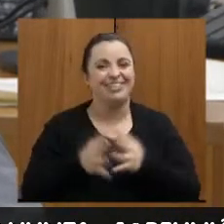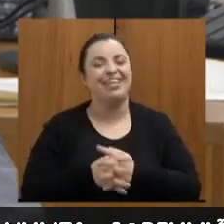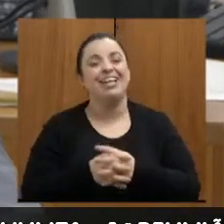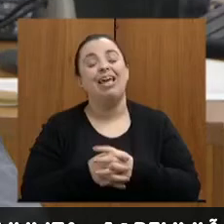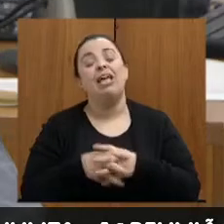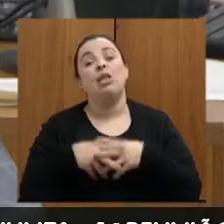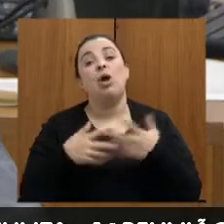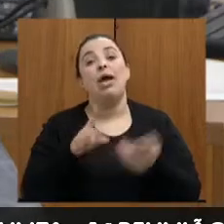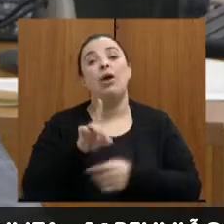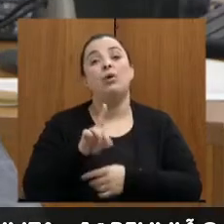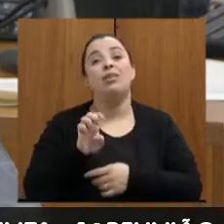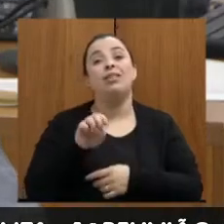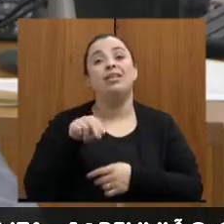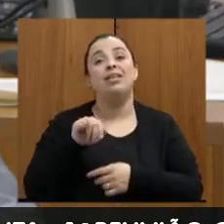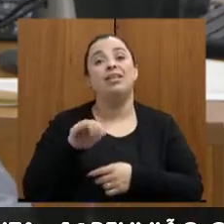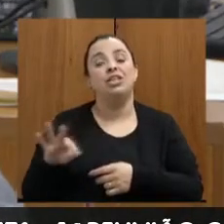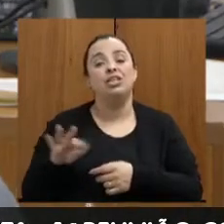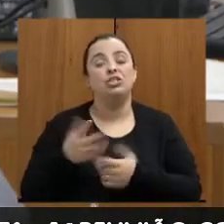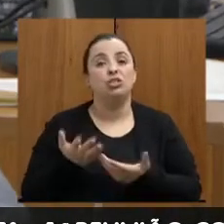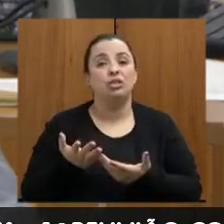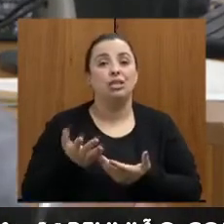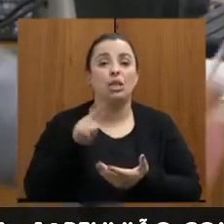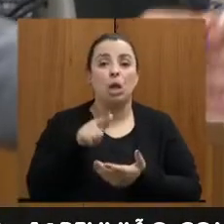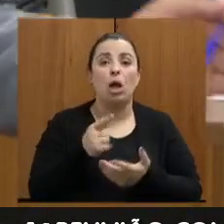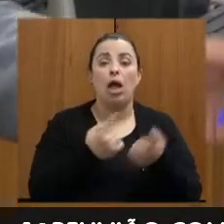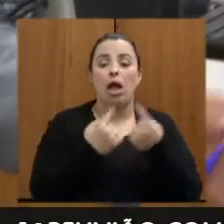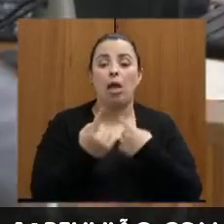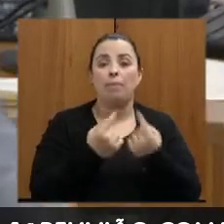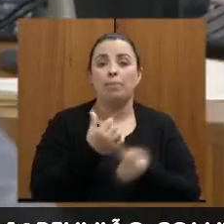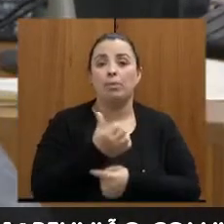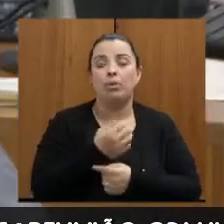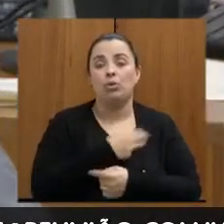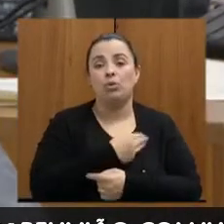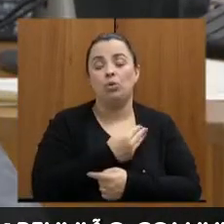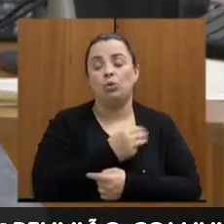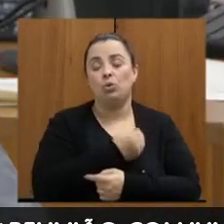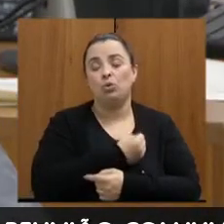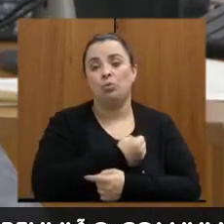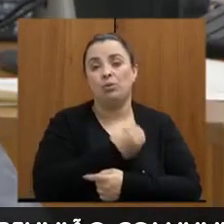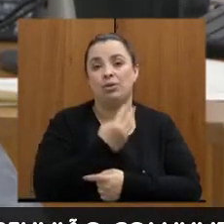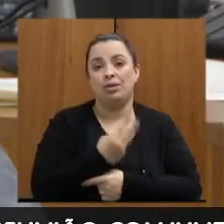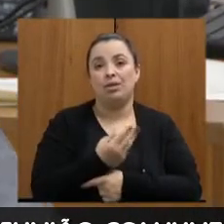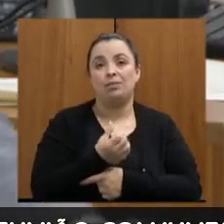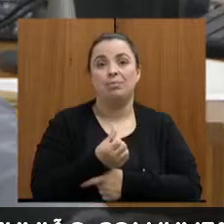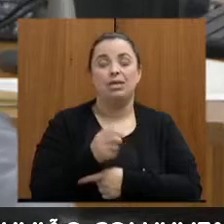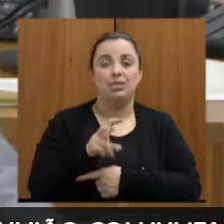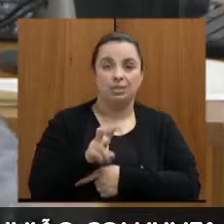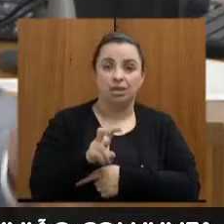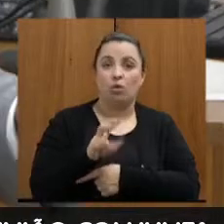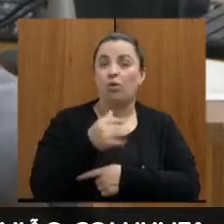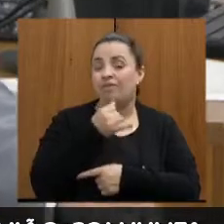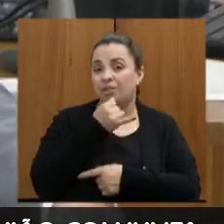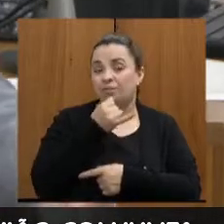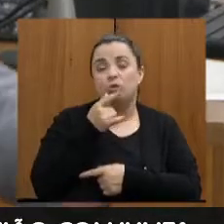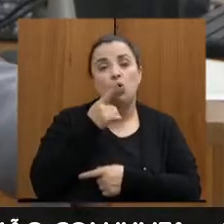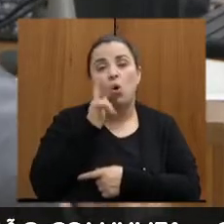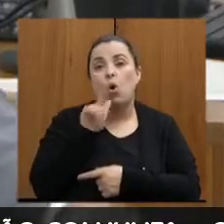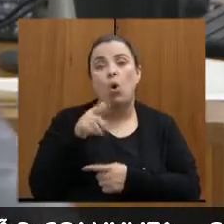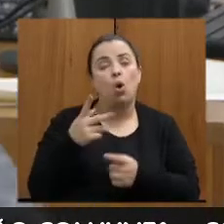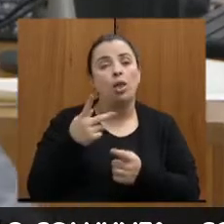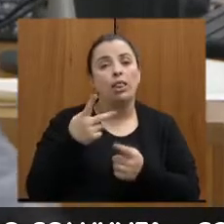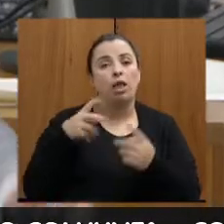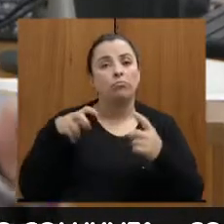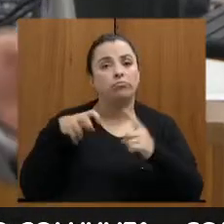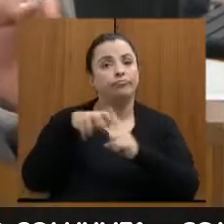denit né a 365 tão desastre lá infelizmente ontem ah não ontem aconteceu um acidente